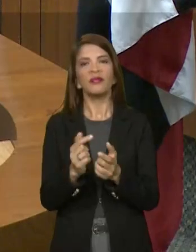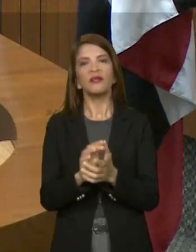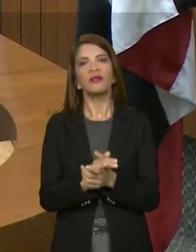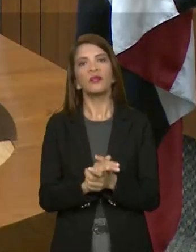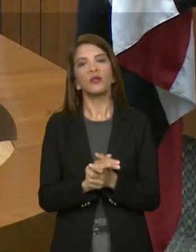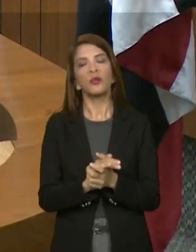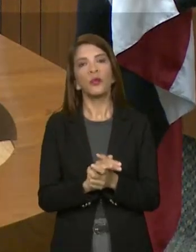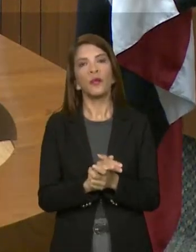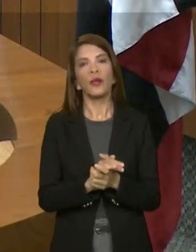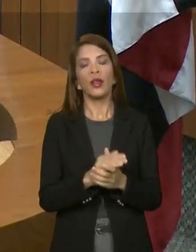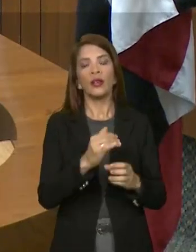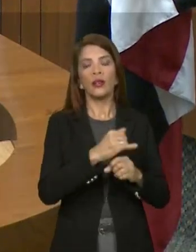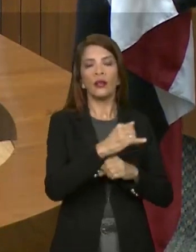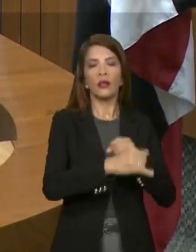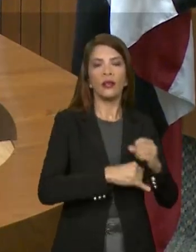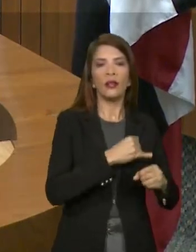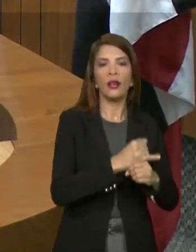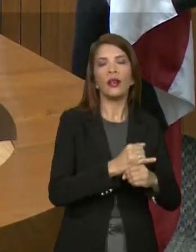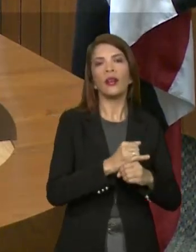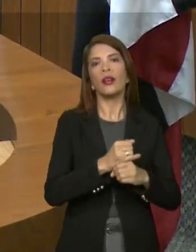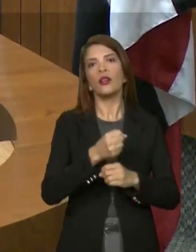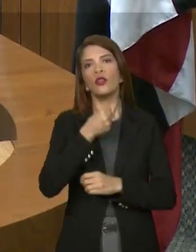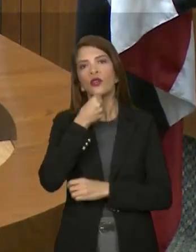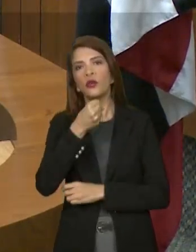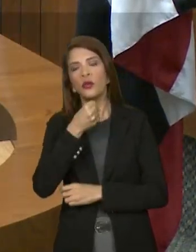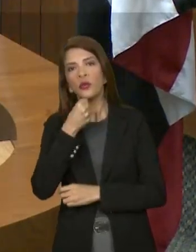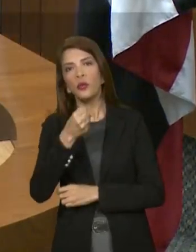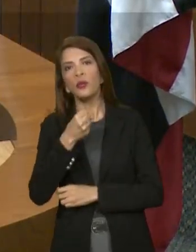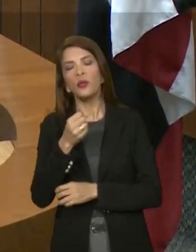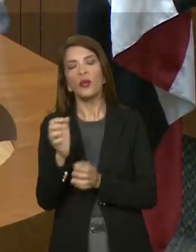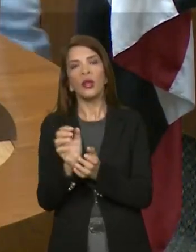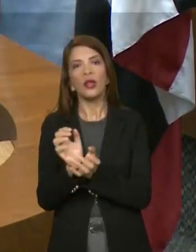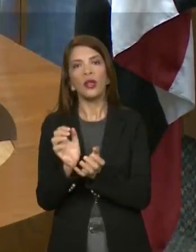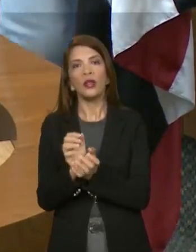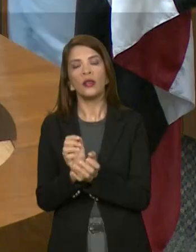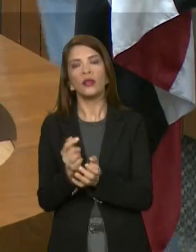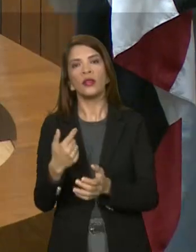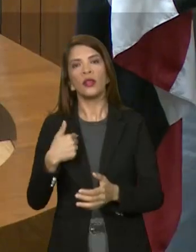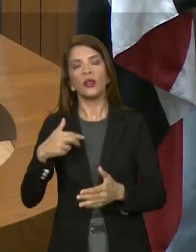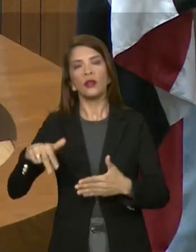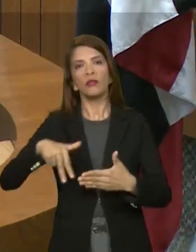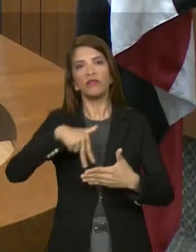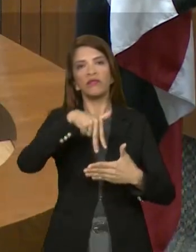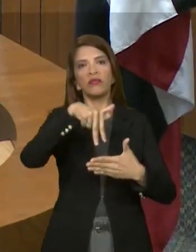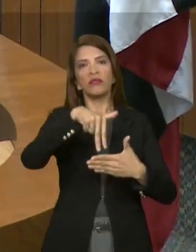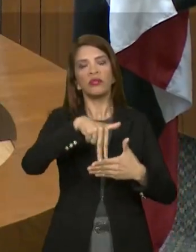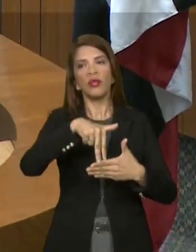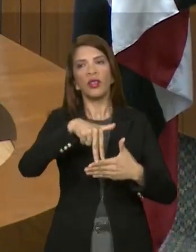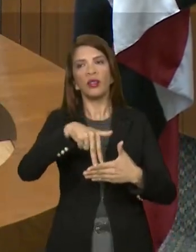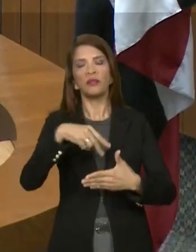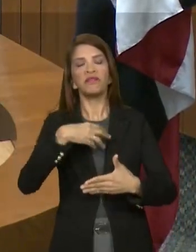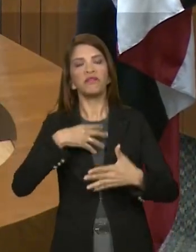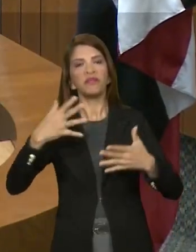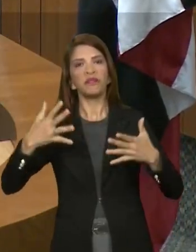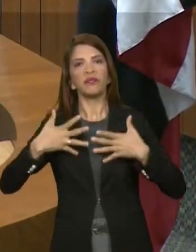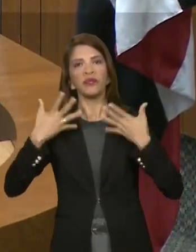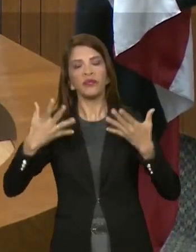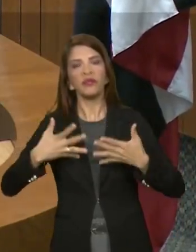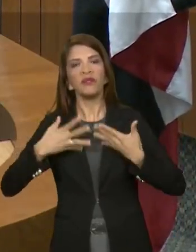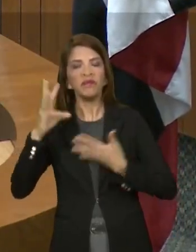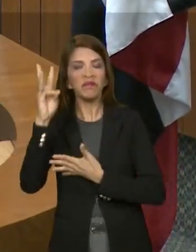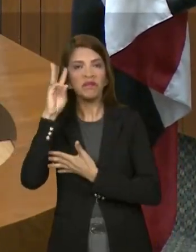internautas, imprensa, retorno aqui a essa tribuna aqui com muita alegria nessa terça-feira